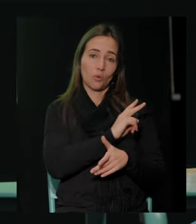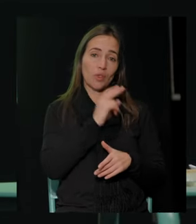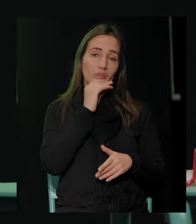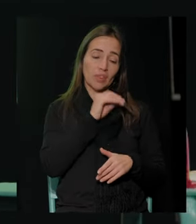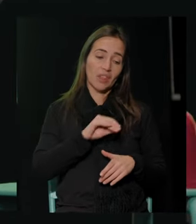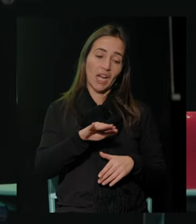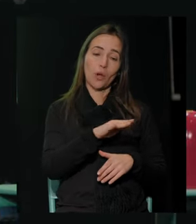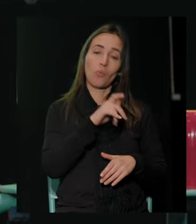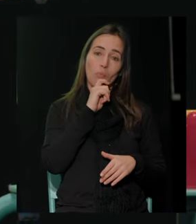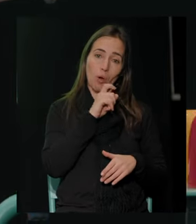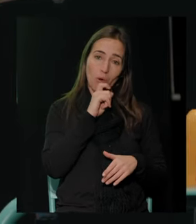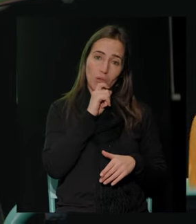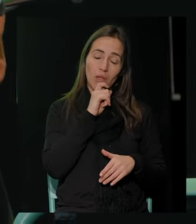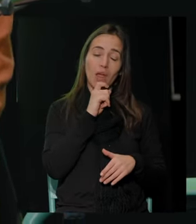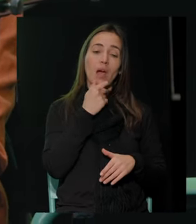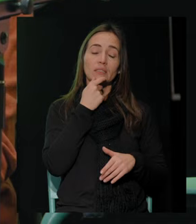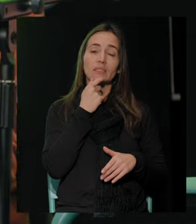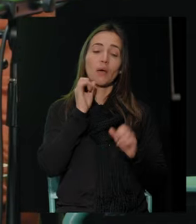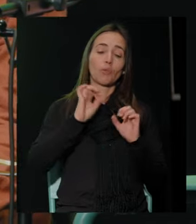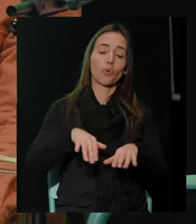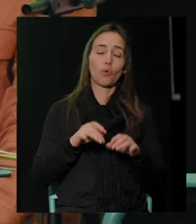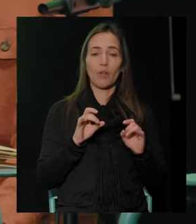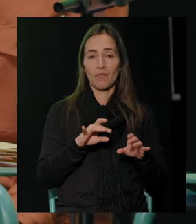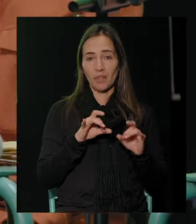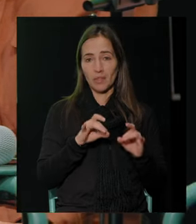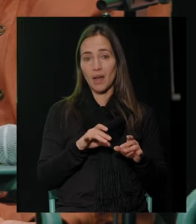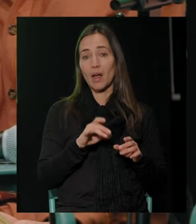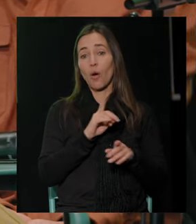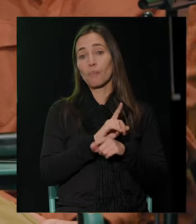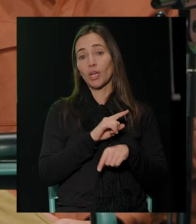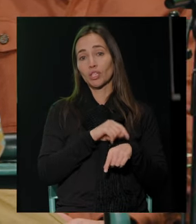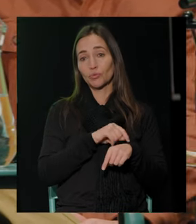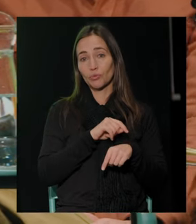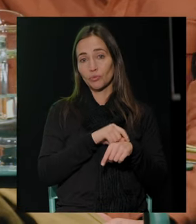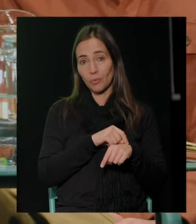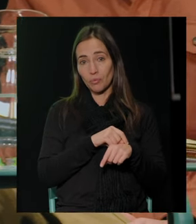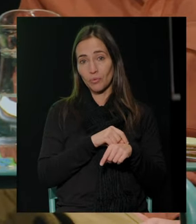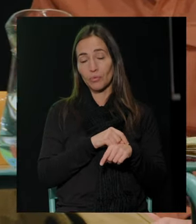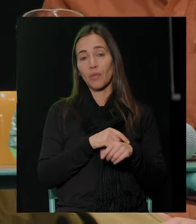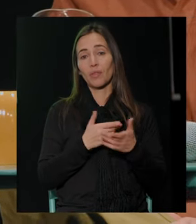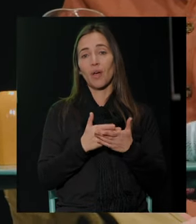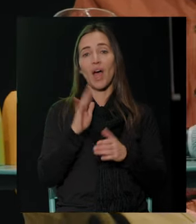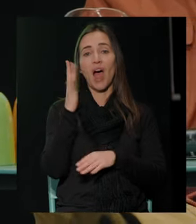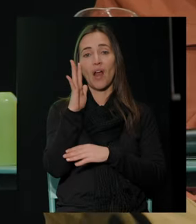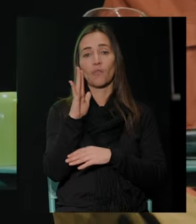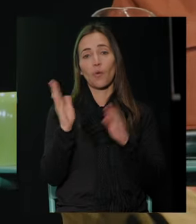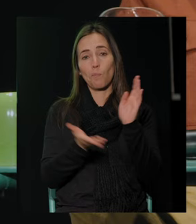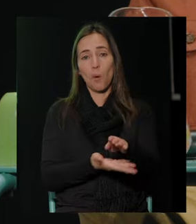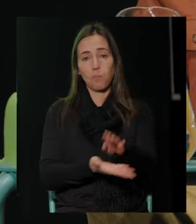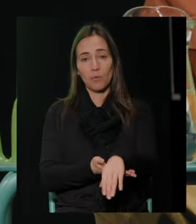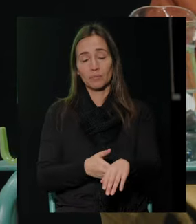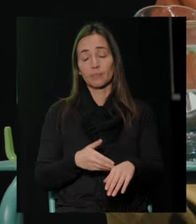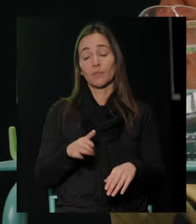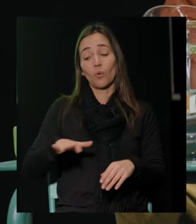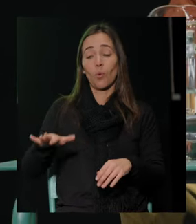seus terrenos para prevenir o abandono, ao mesmo tempo estão indiretamente a incentivar o abate de árvores. Isso acaba por acontecer muito no